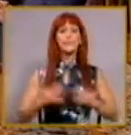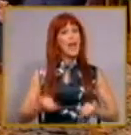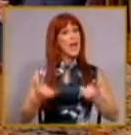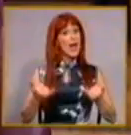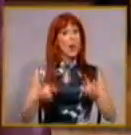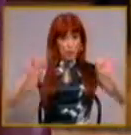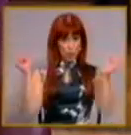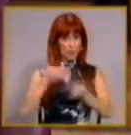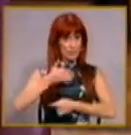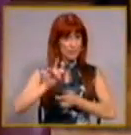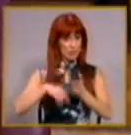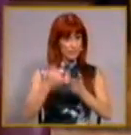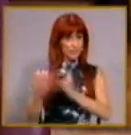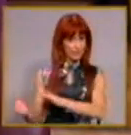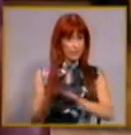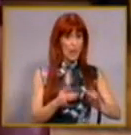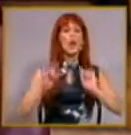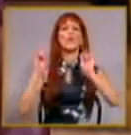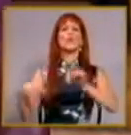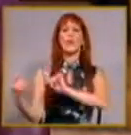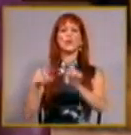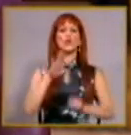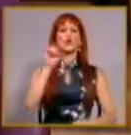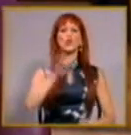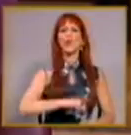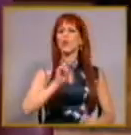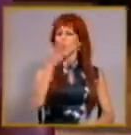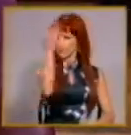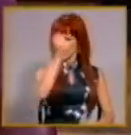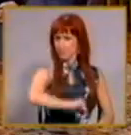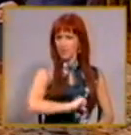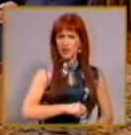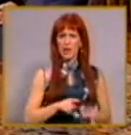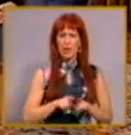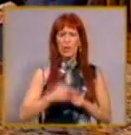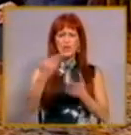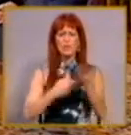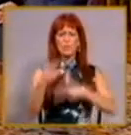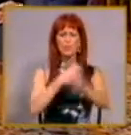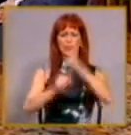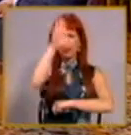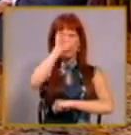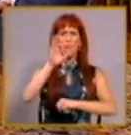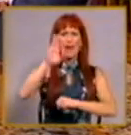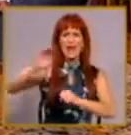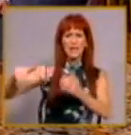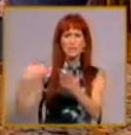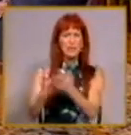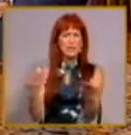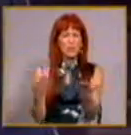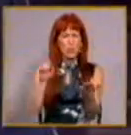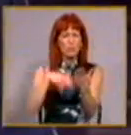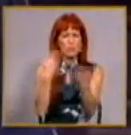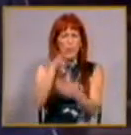Depois do resumo da semana, iniciamos agora o debate. José Junqueiro, comece por si. Esta moção de censura que o PS apresenta não vai fazer